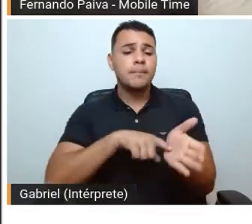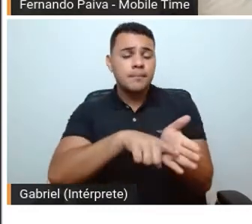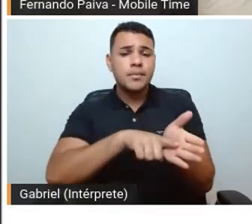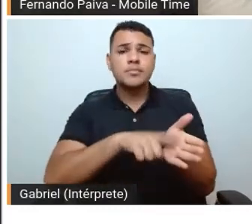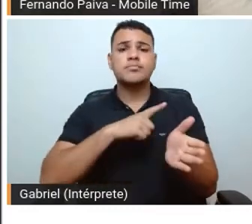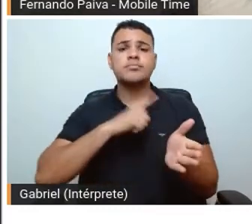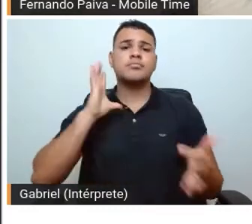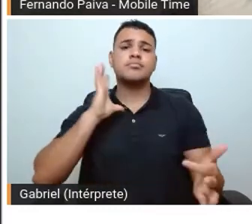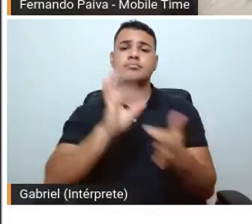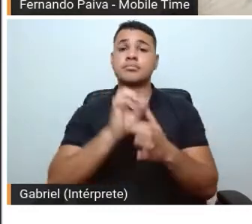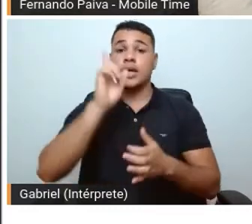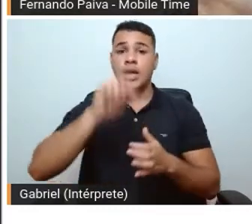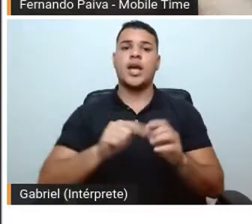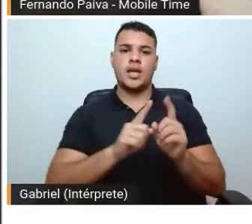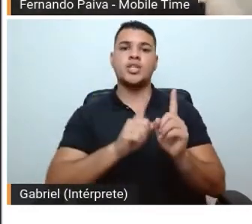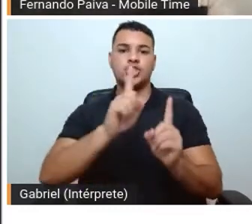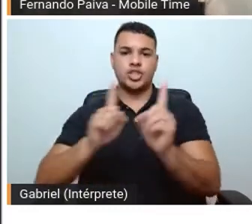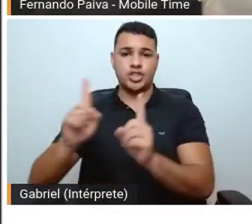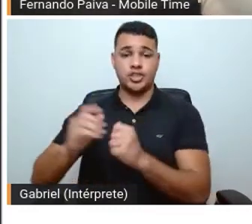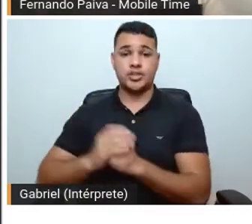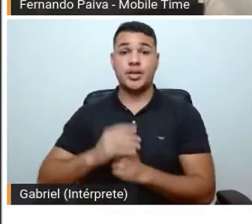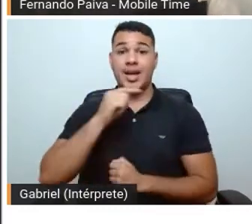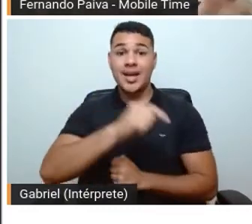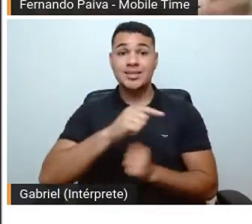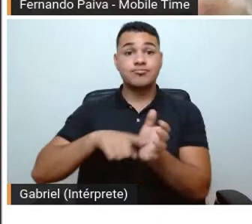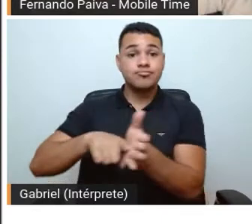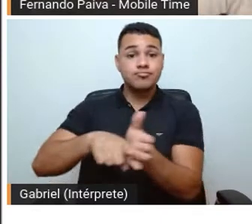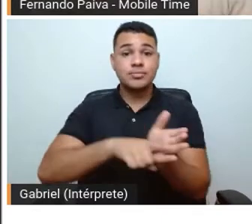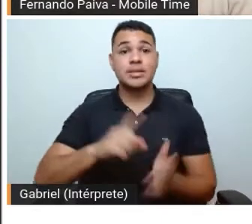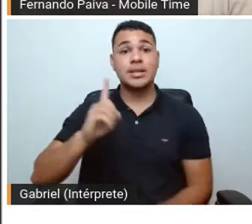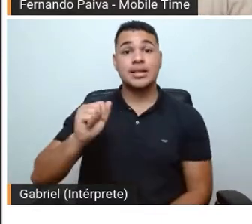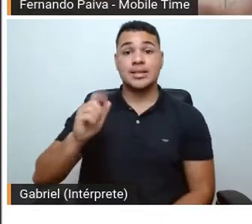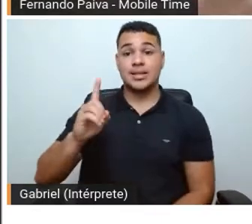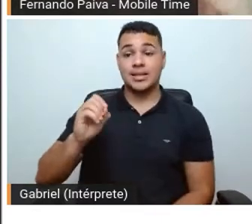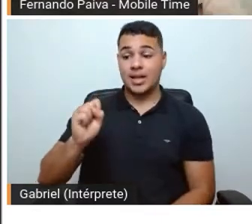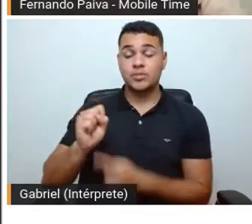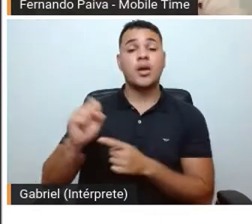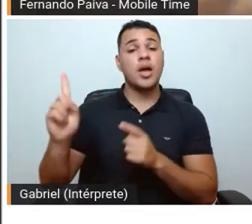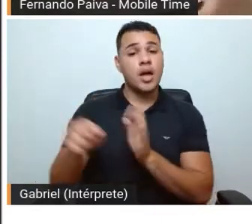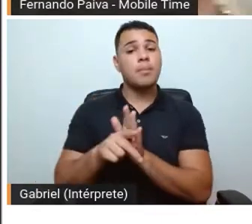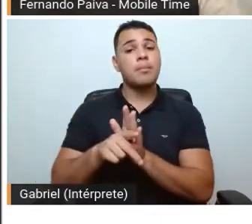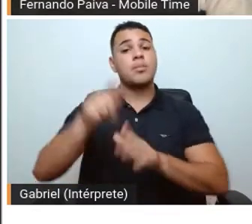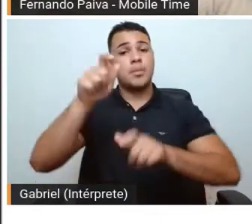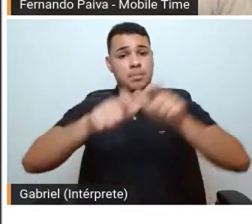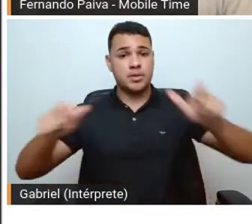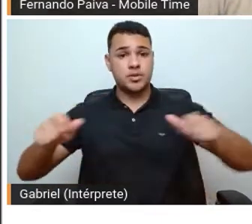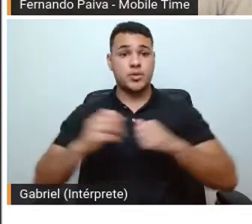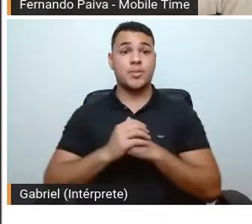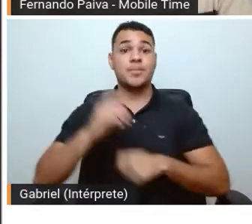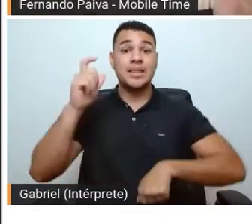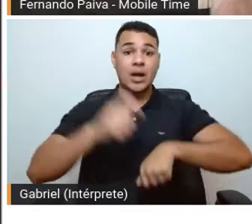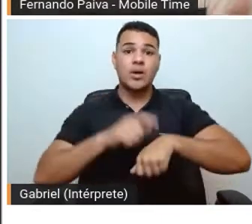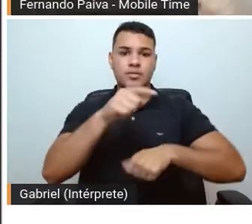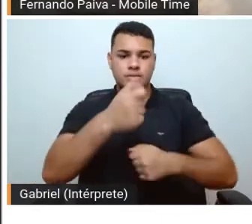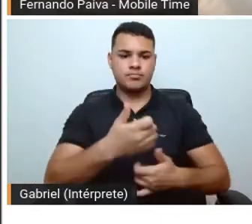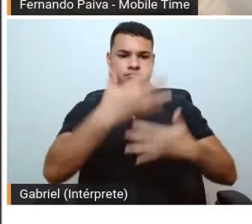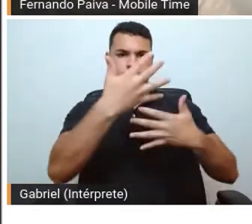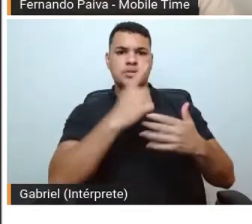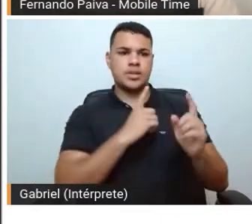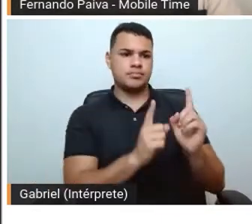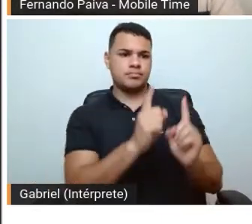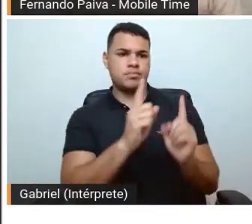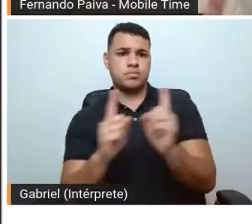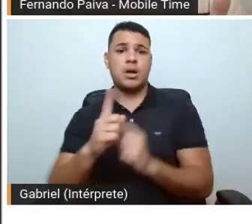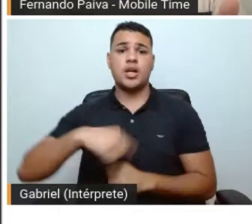validade estatística tá então essas duas essa amostras de 2 mil pessoas é quando você analisa ali os dados demográficos dessa mostra ele está